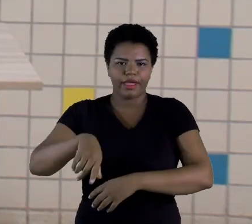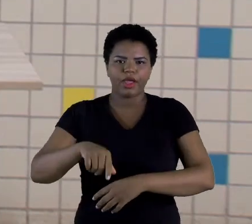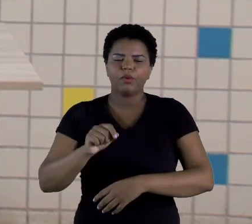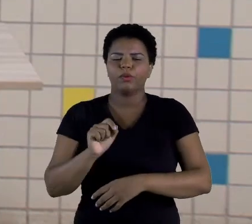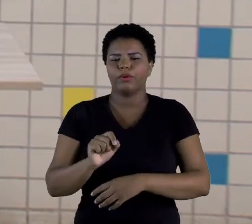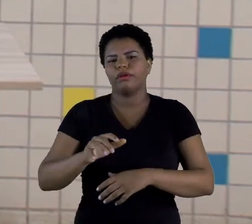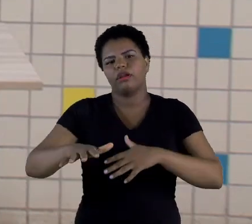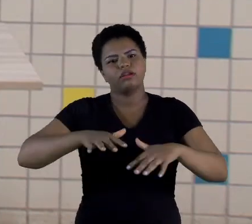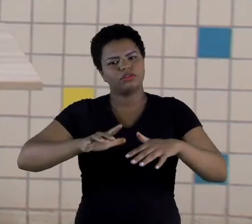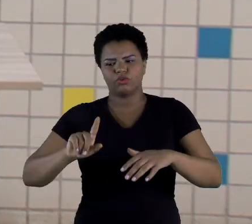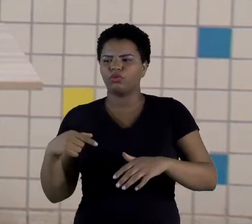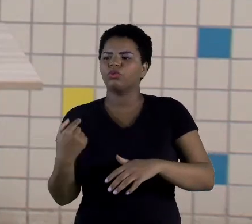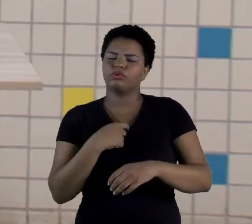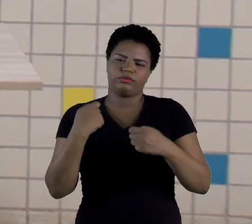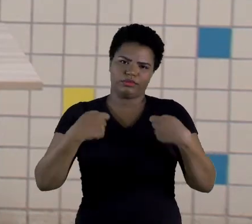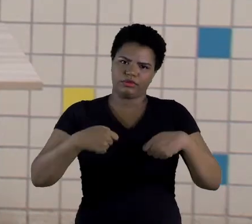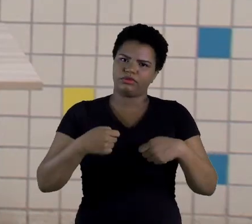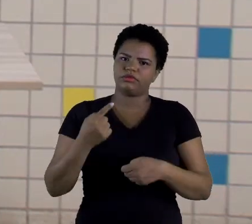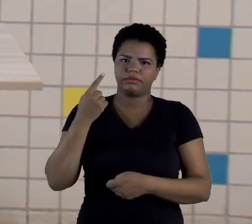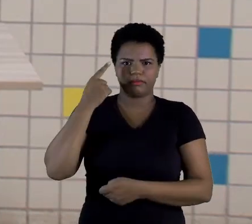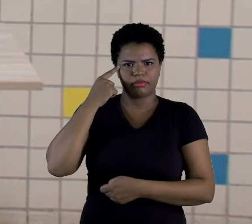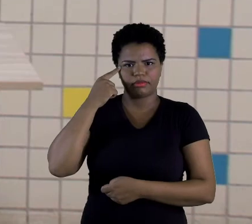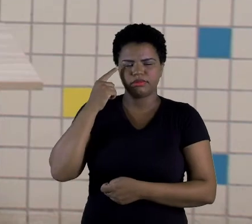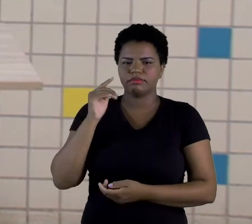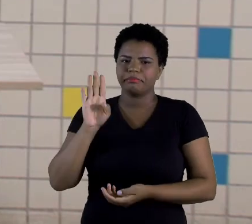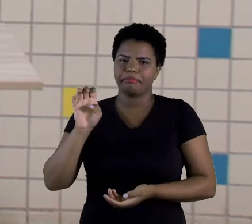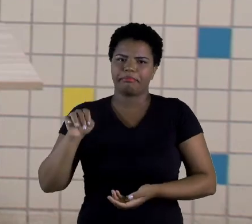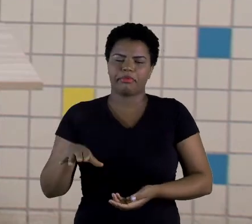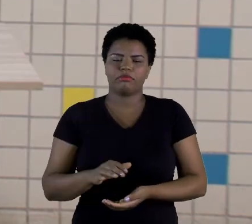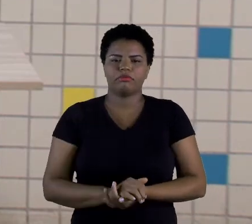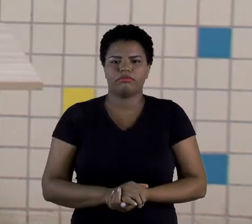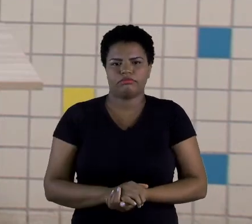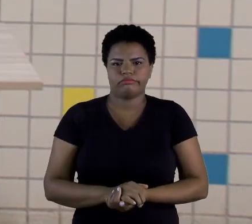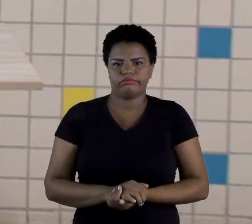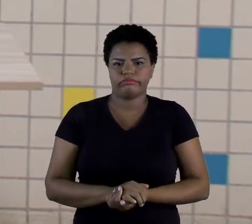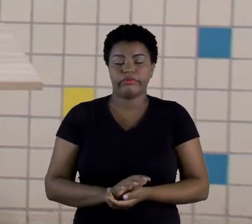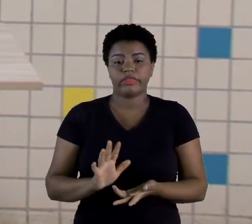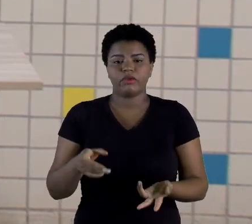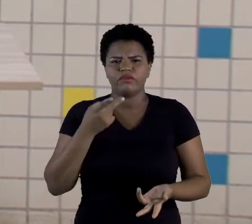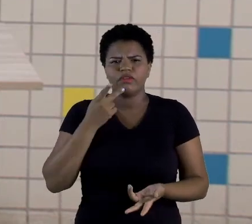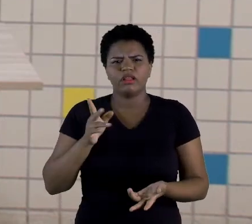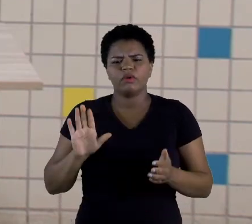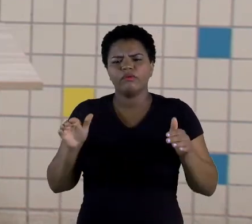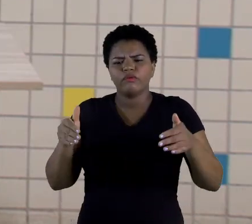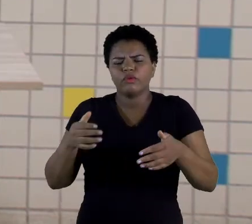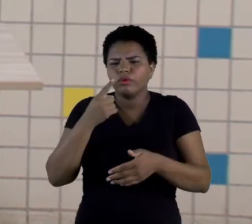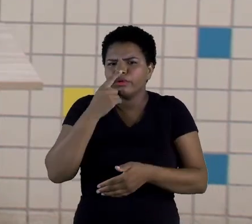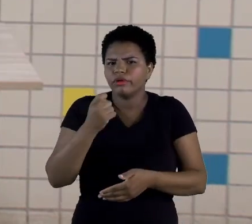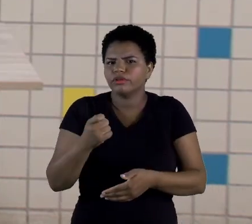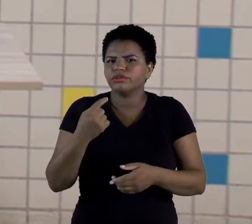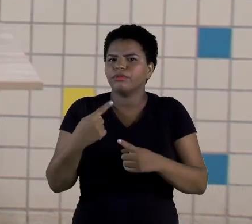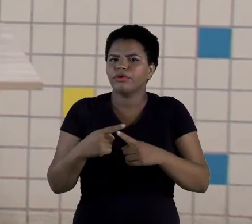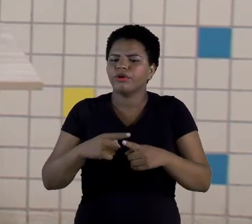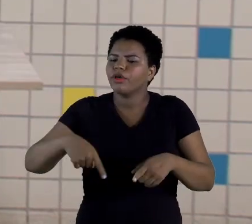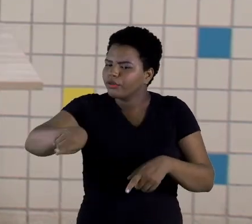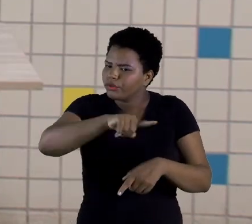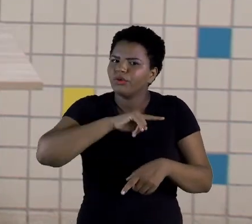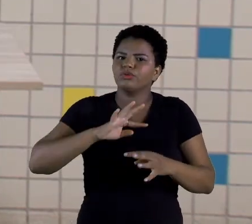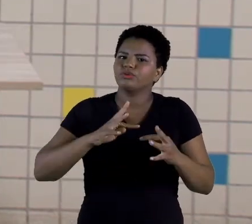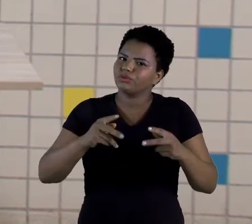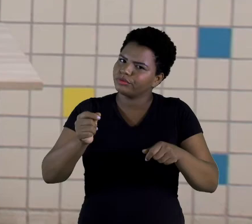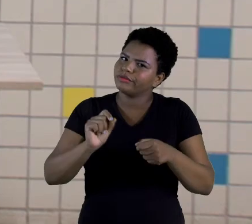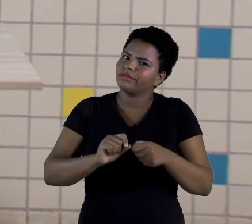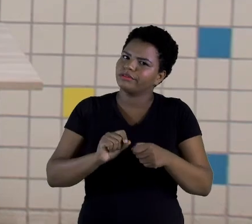estar revendo. Por que que eu enfatizei a questão do lixo? É porque é uma ação que todos nós fazemos. Qual ser humano